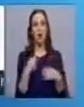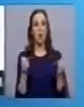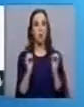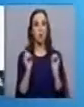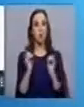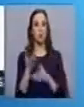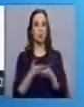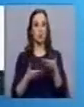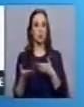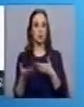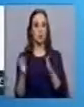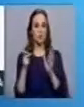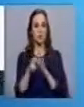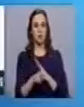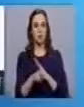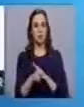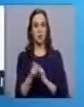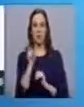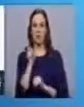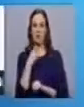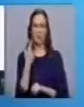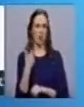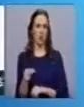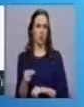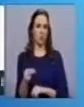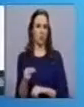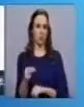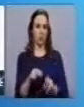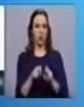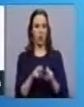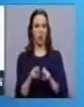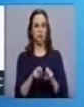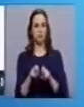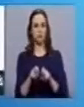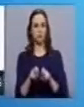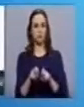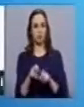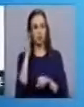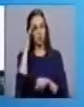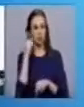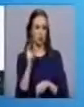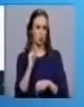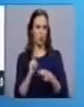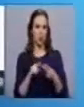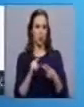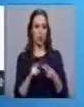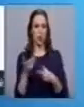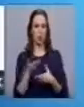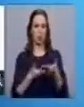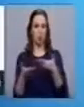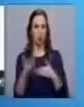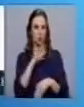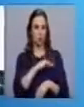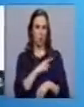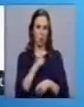contrapartidas. À entrada recusavam esta palavra, diziam que não iam entrar numa loteria de números, nem iriam entrar numa espécie de troca por troca, mas o